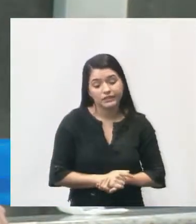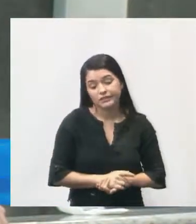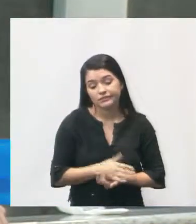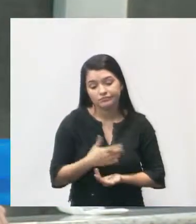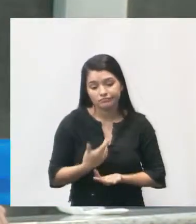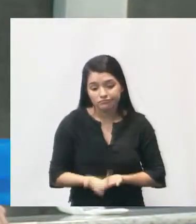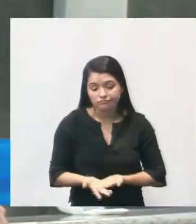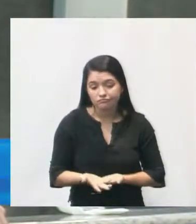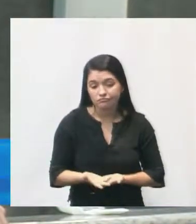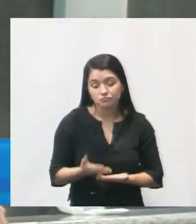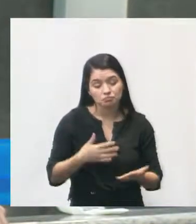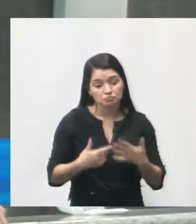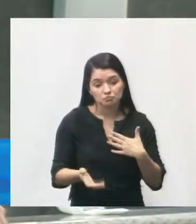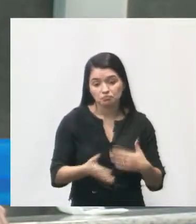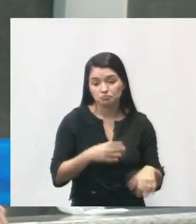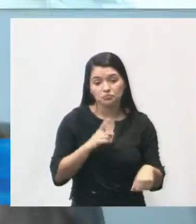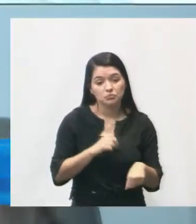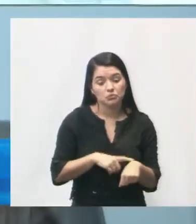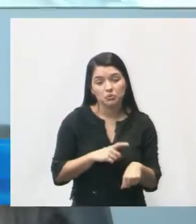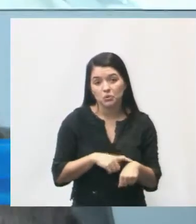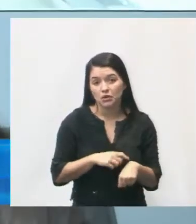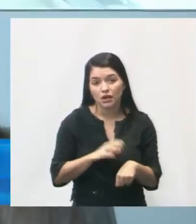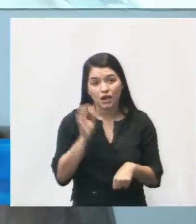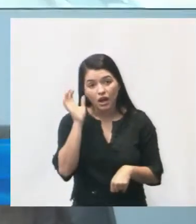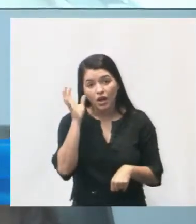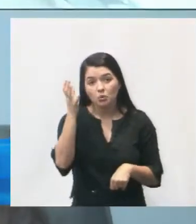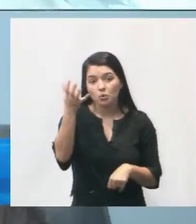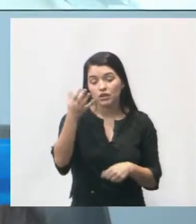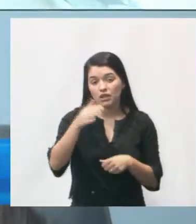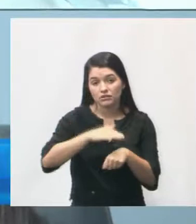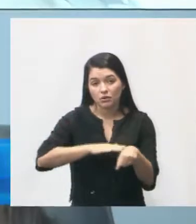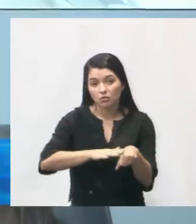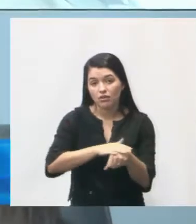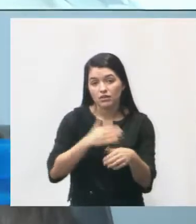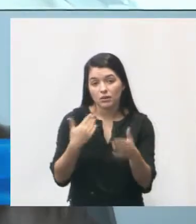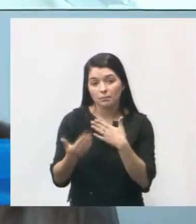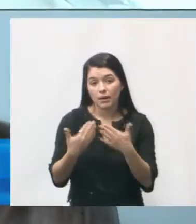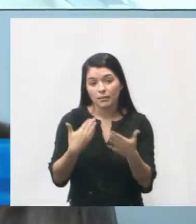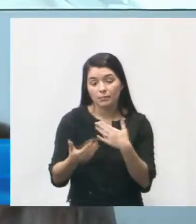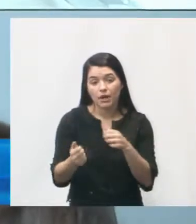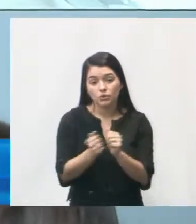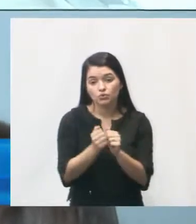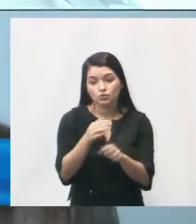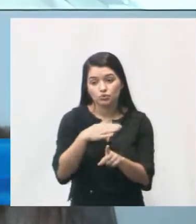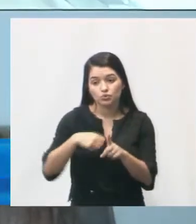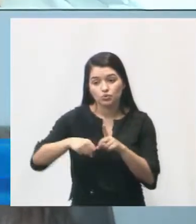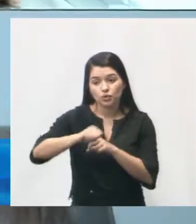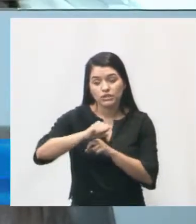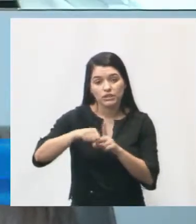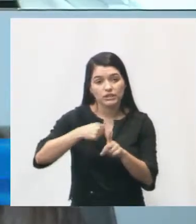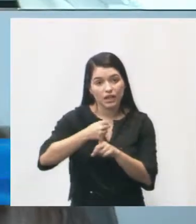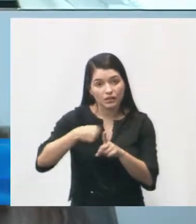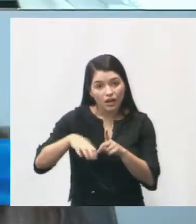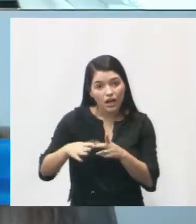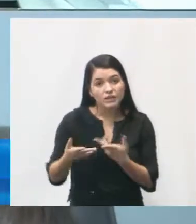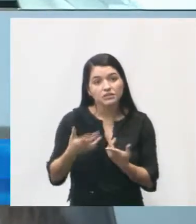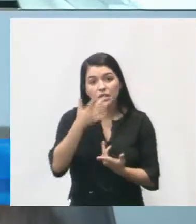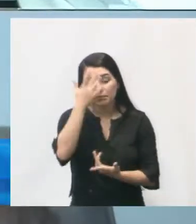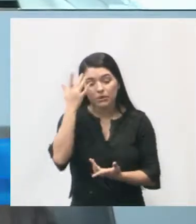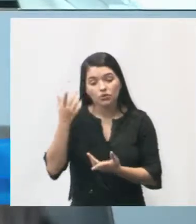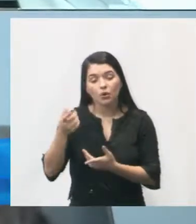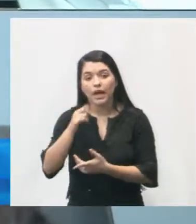algum momento, o diálogo com a sociedade, o diálogo entre gestor e